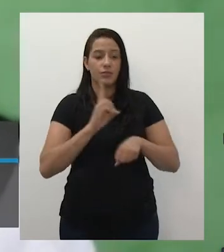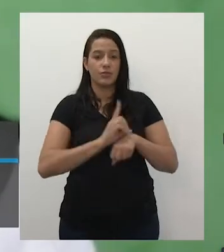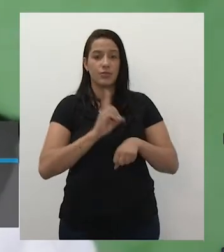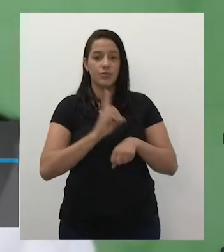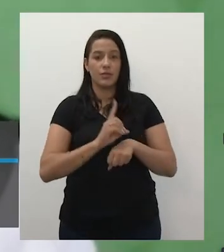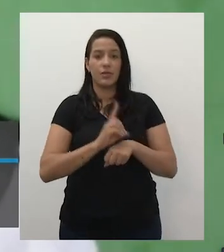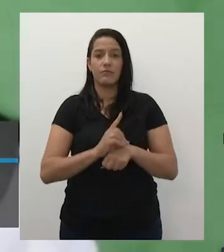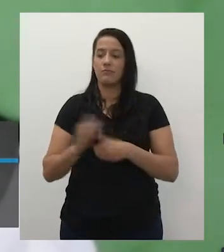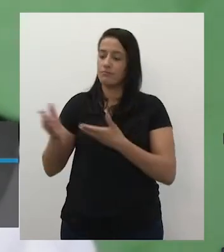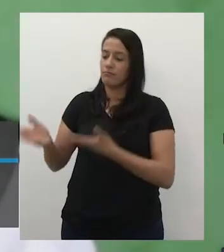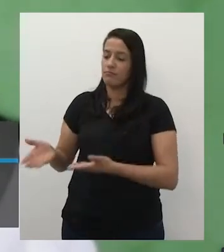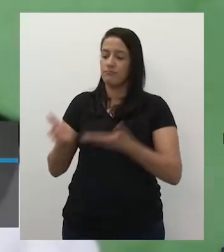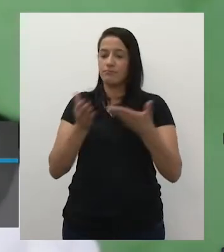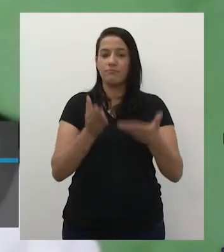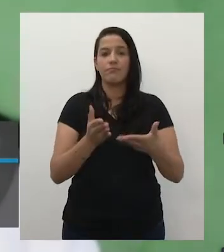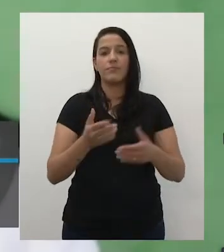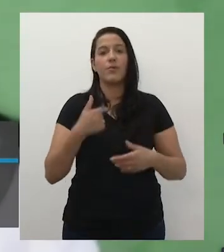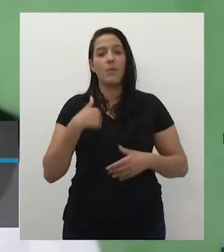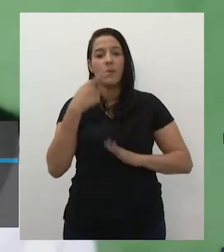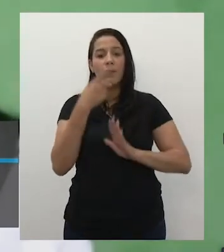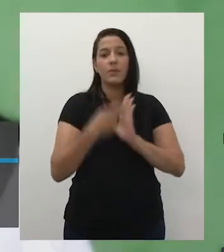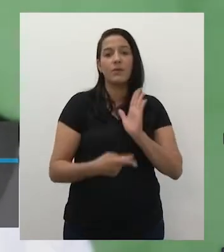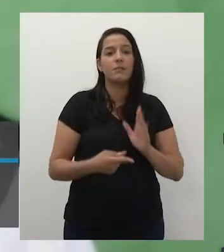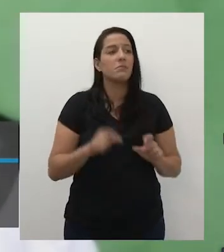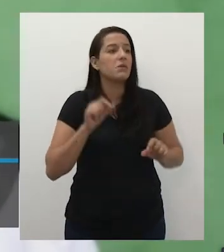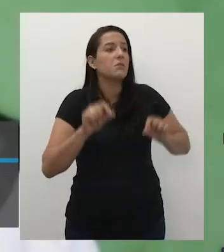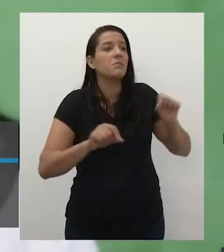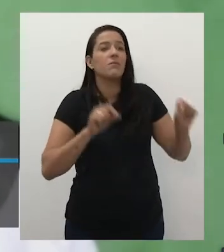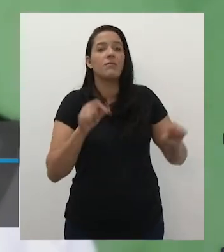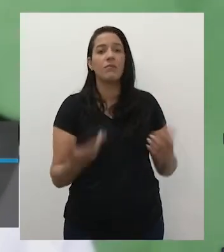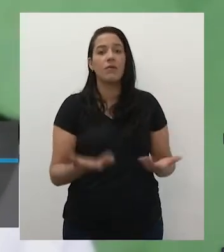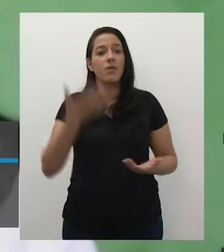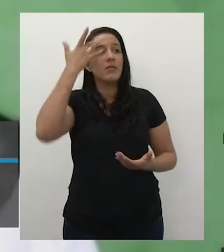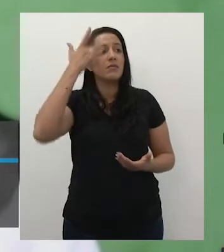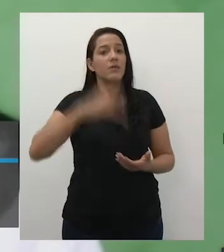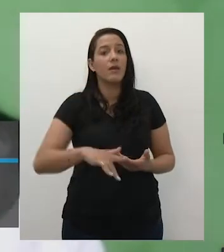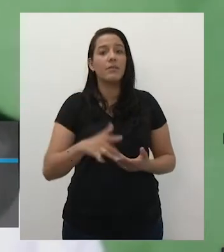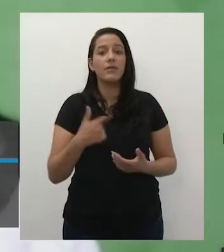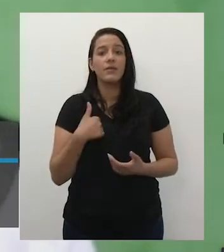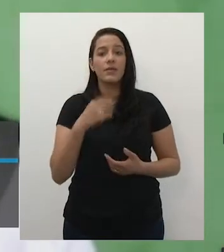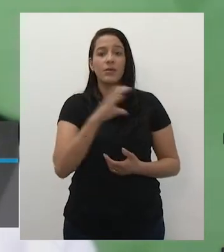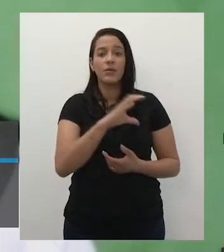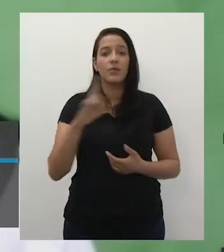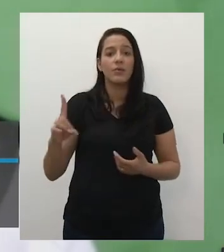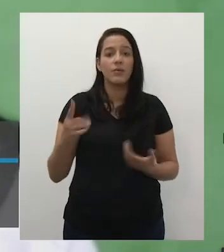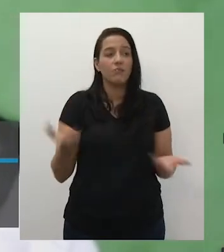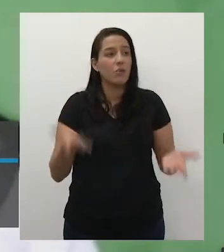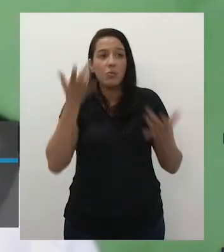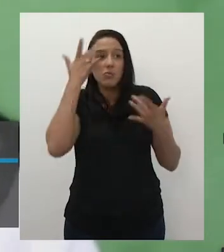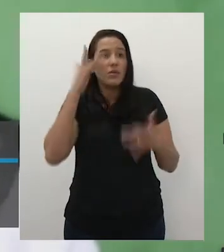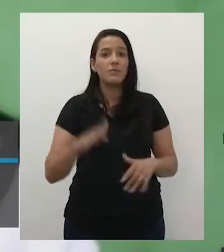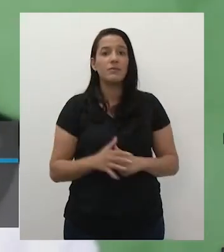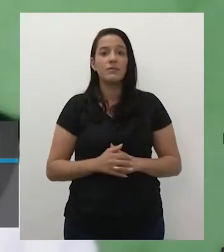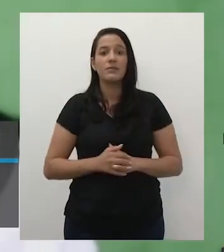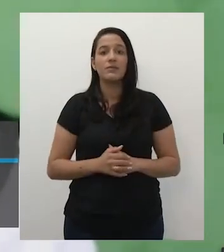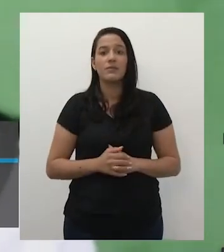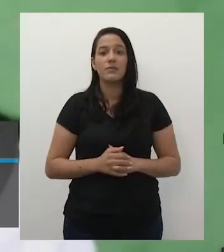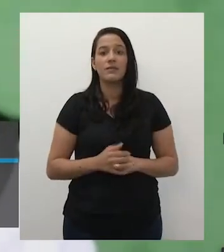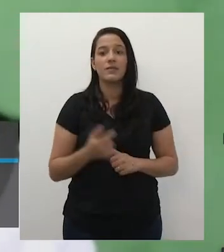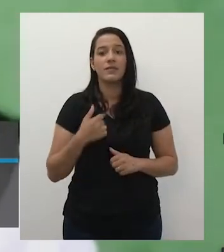reunião pedagógica de replanejamento, a diretora anunciou que iria apresentar a nova coordenadora. Toda a equipe